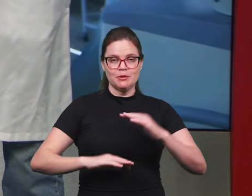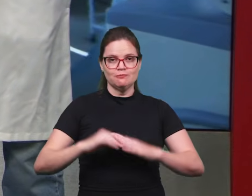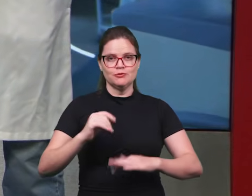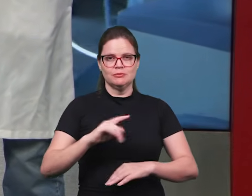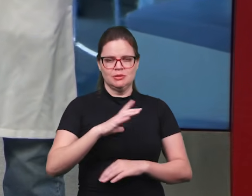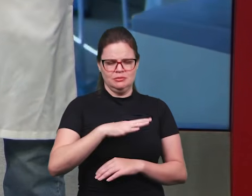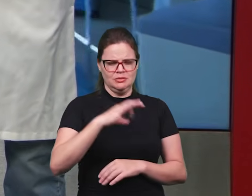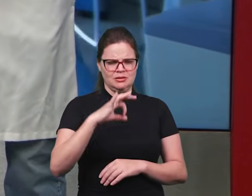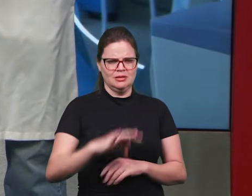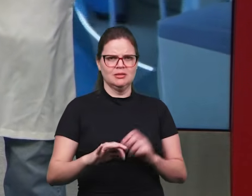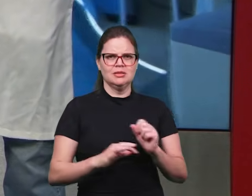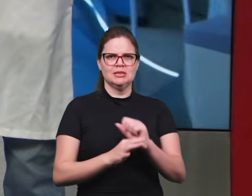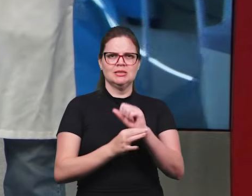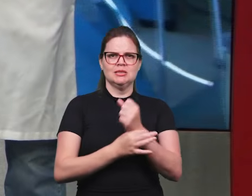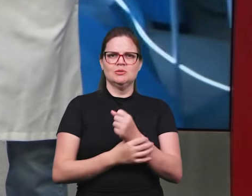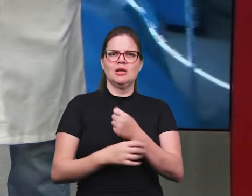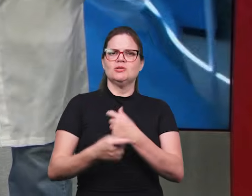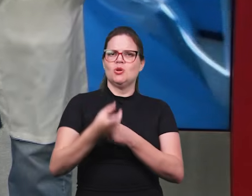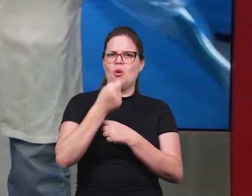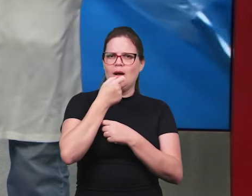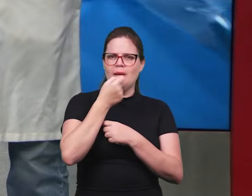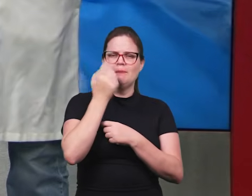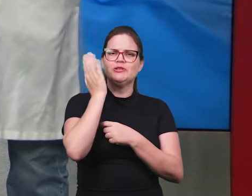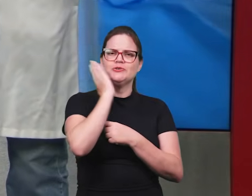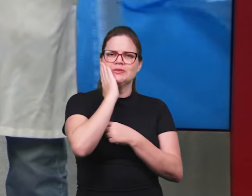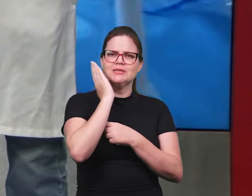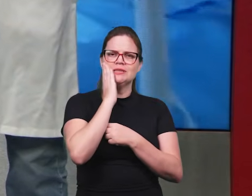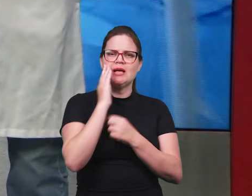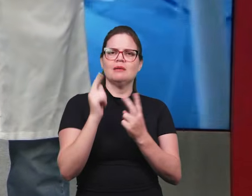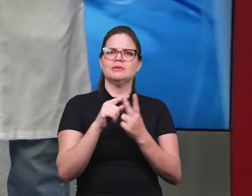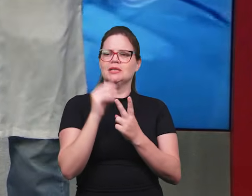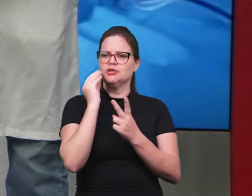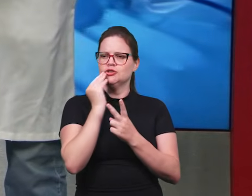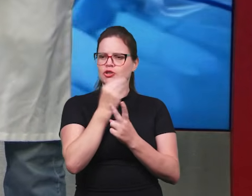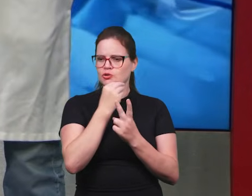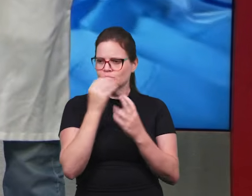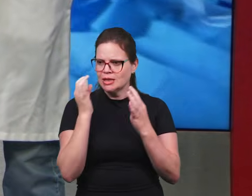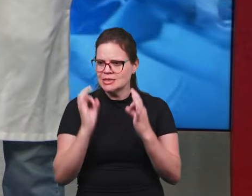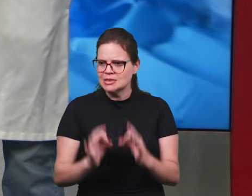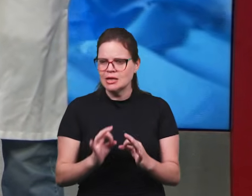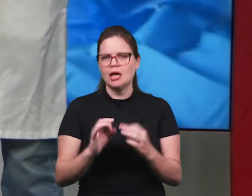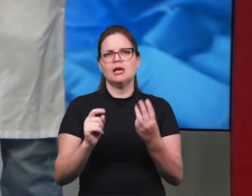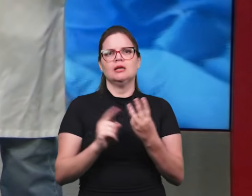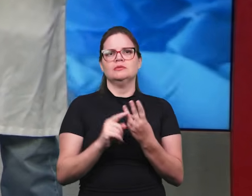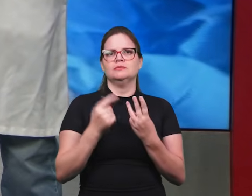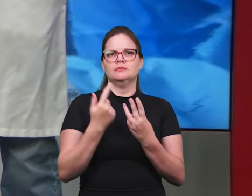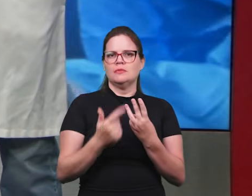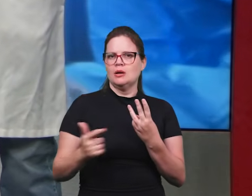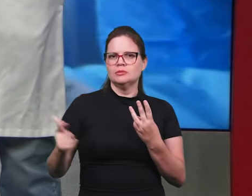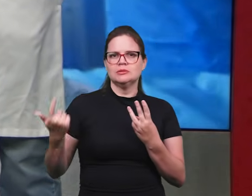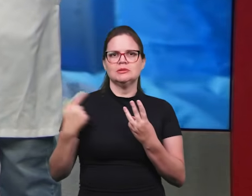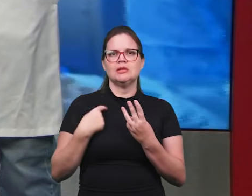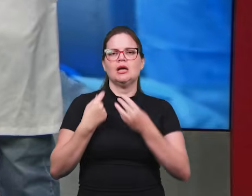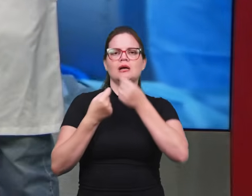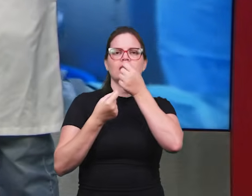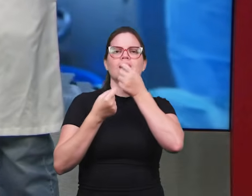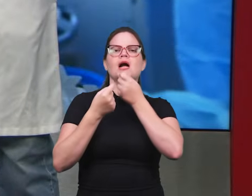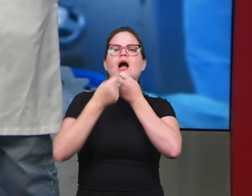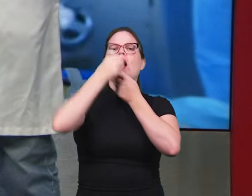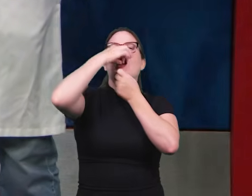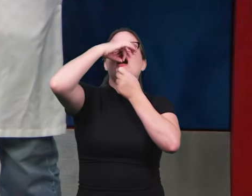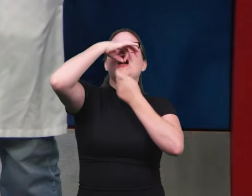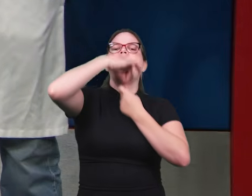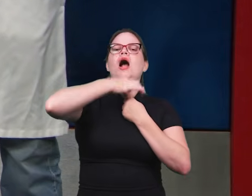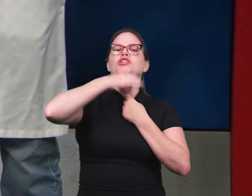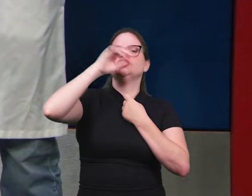na mão, condições ideais, o medicamento que está usando, que está de jejum adequado, que não tem uma intubação difícil, que